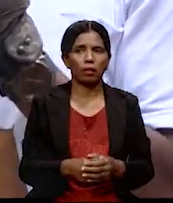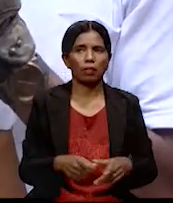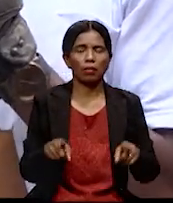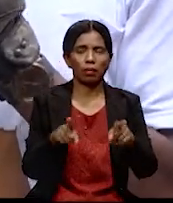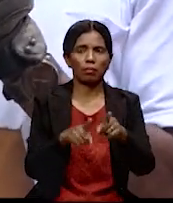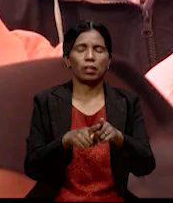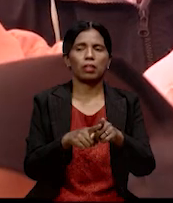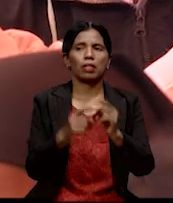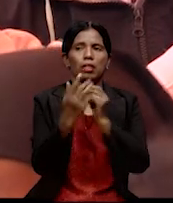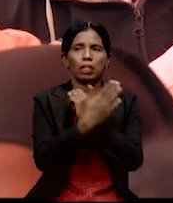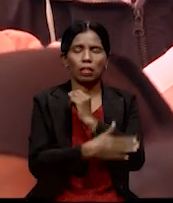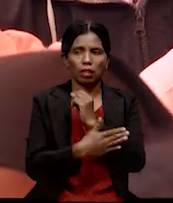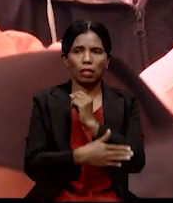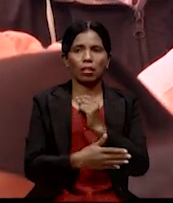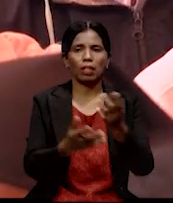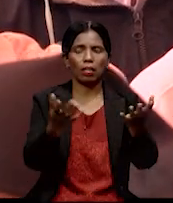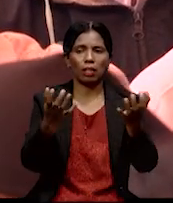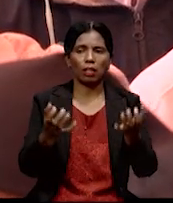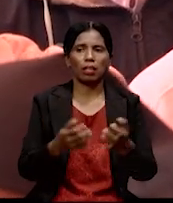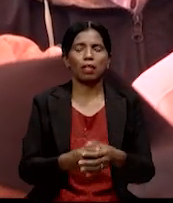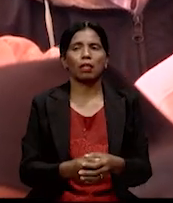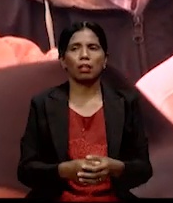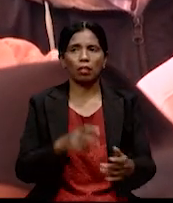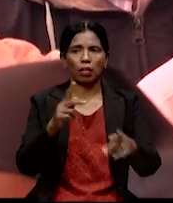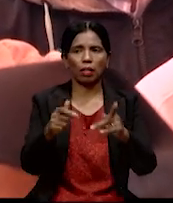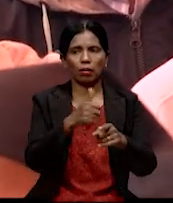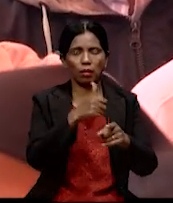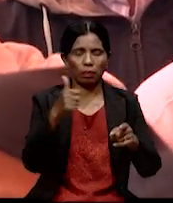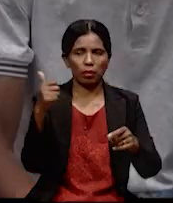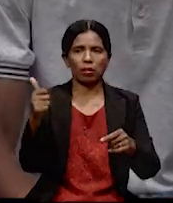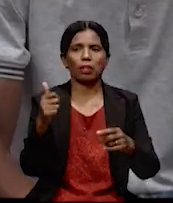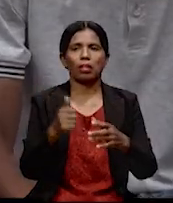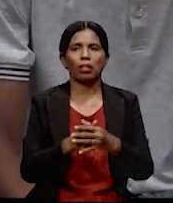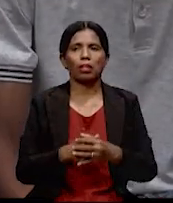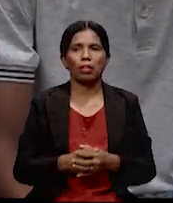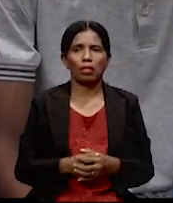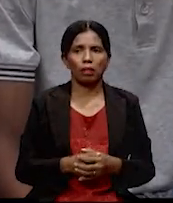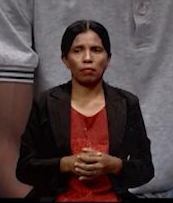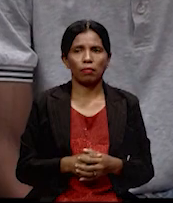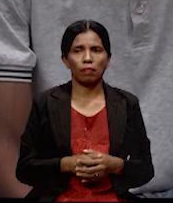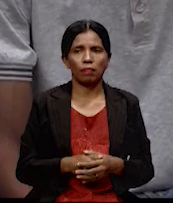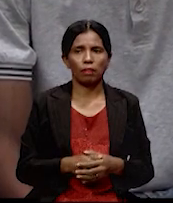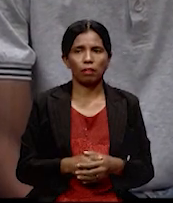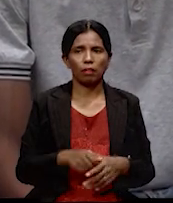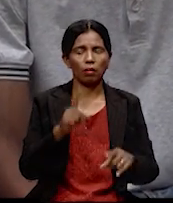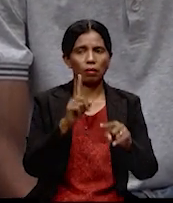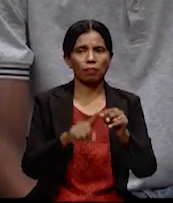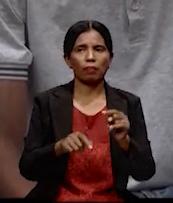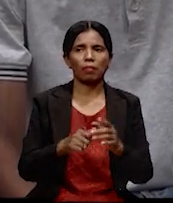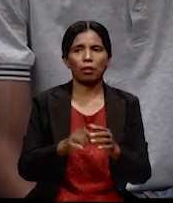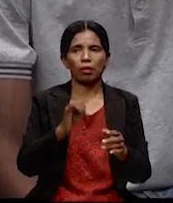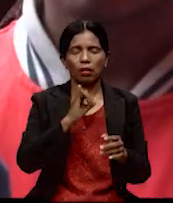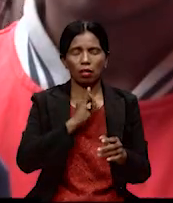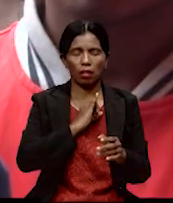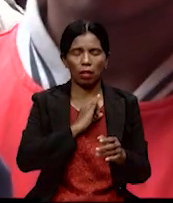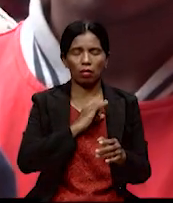anten. Hakala kote be mak e masiruk menia ba tawel ne interest ne la bela. Wahau piswa ne